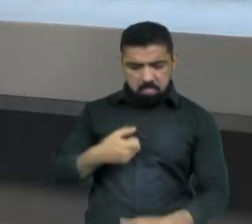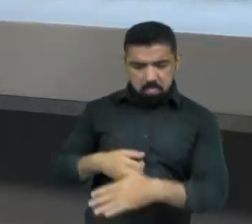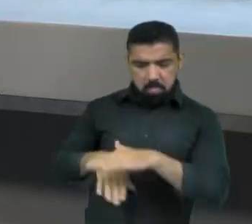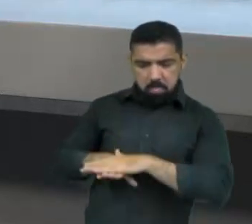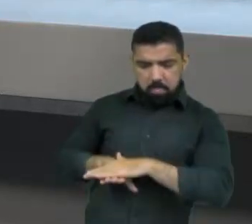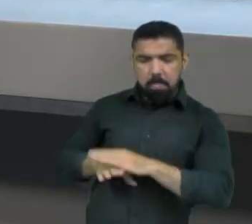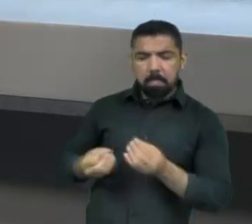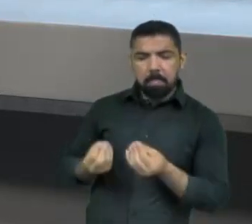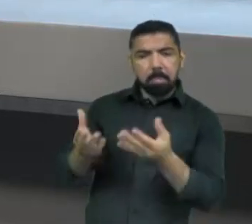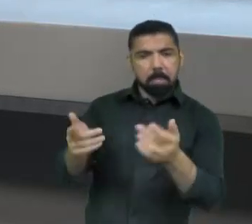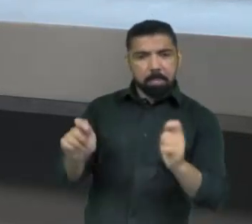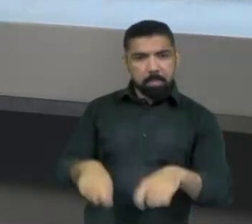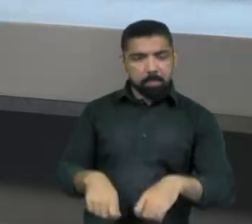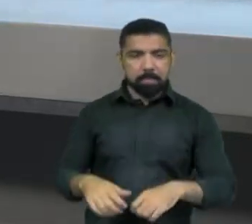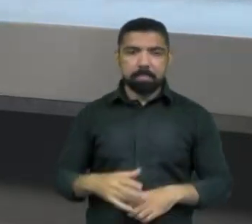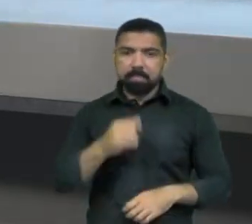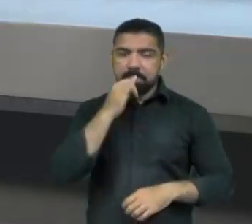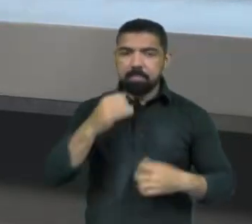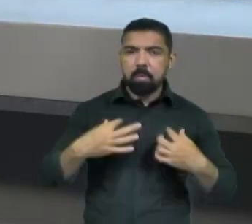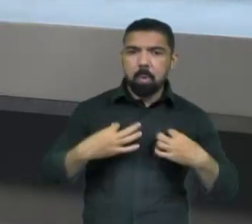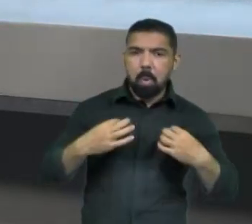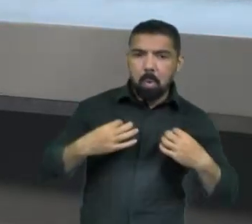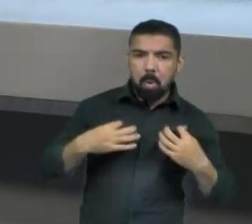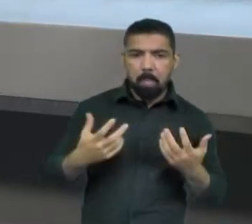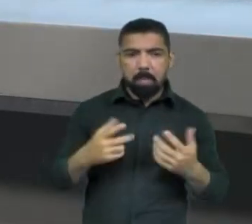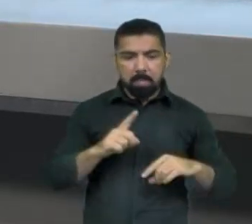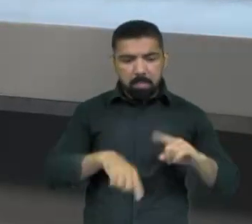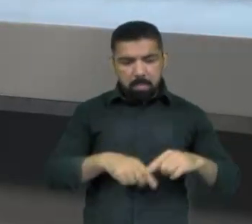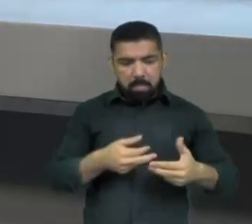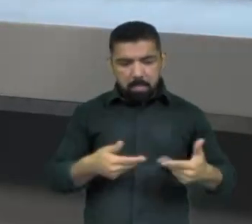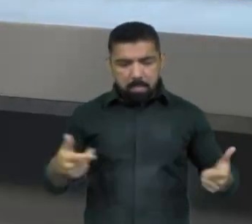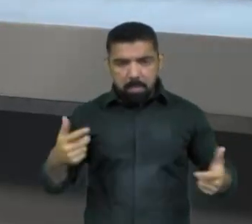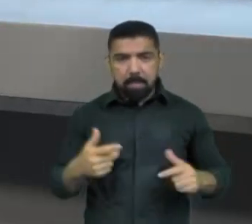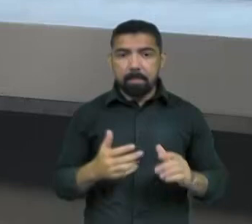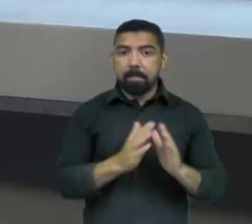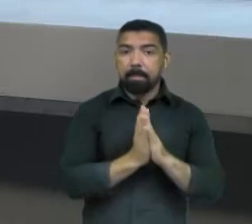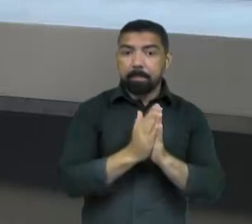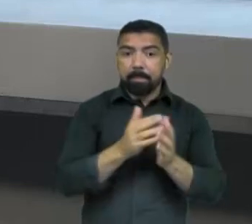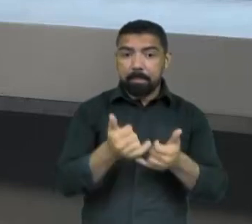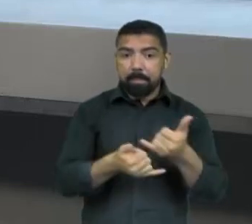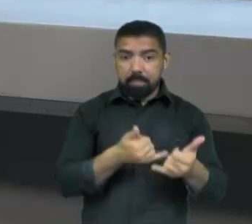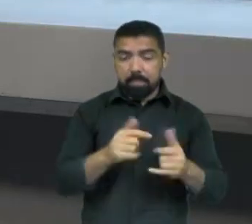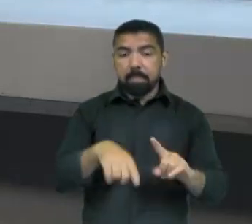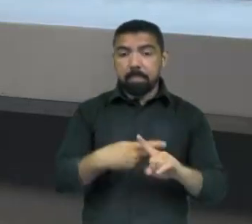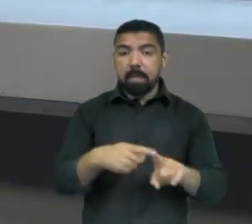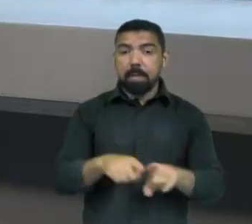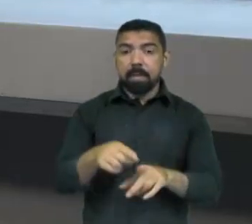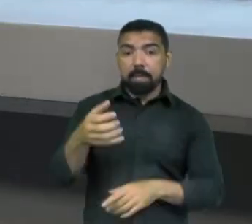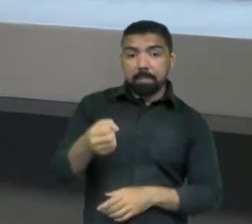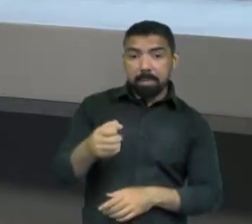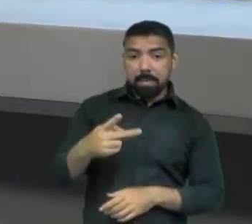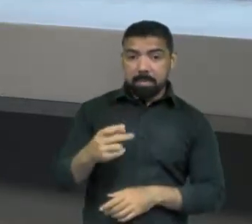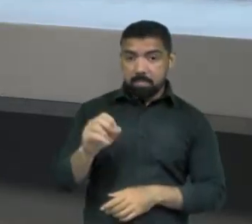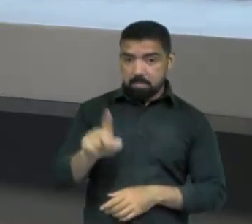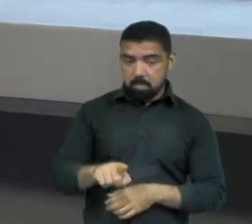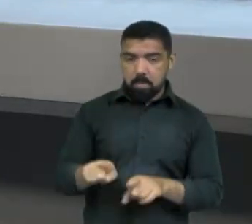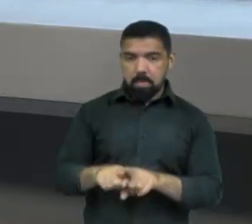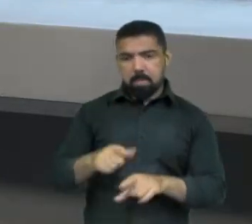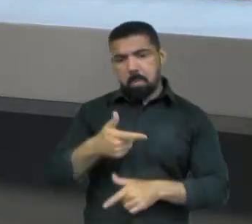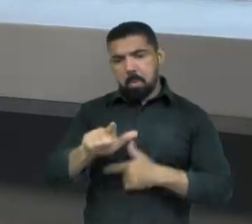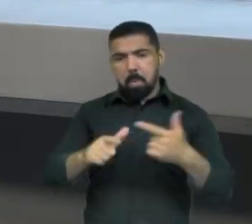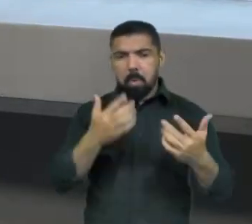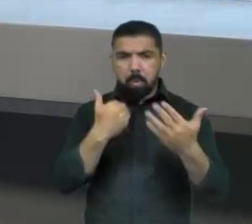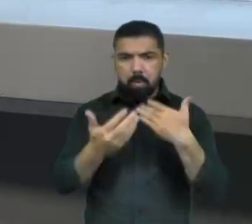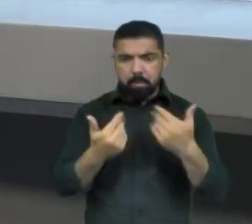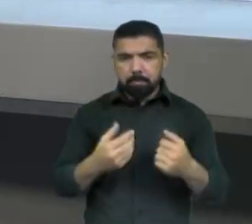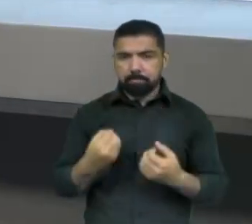bom estado, como roupas, acessórios, brinquedos, além de leite em pó e outros alimentos não perecíveis. Todo